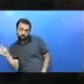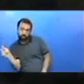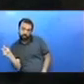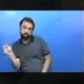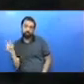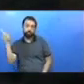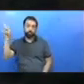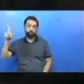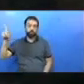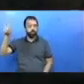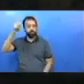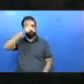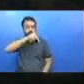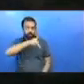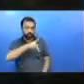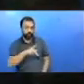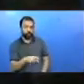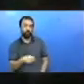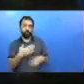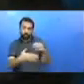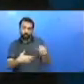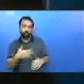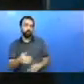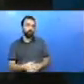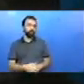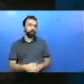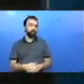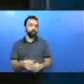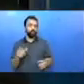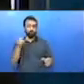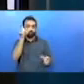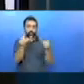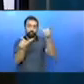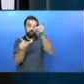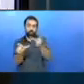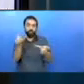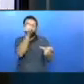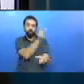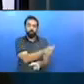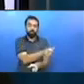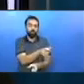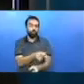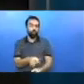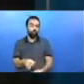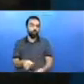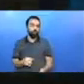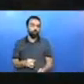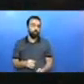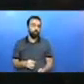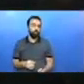chegaram ao Brasil posteriormente, vieram depois. Estes 3 povos, indígenas, europeus e